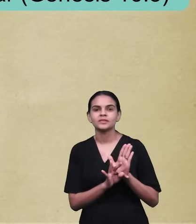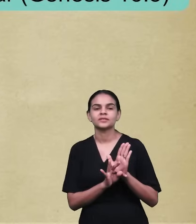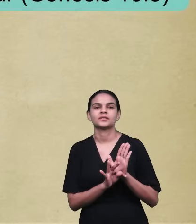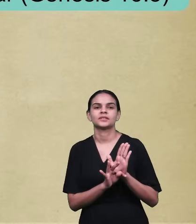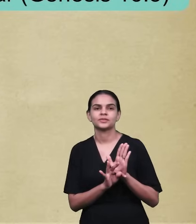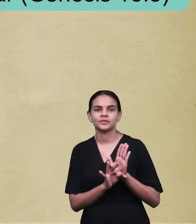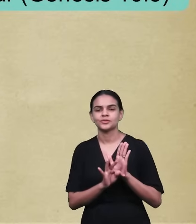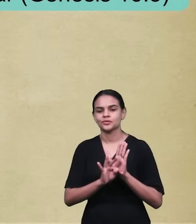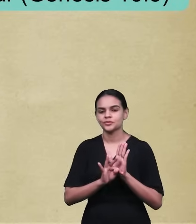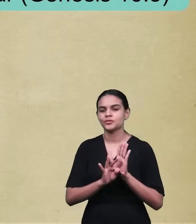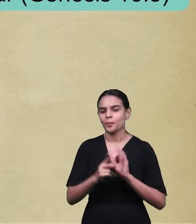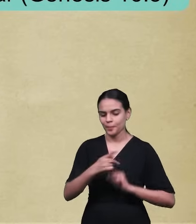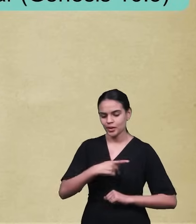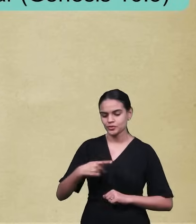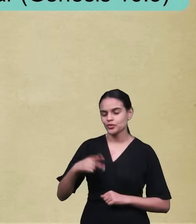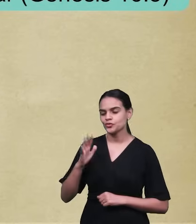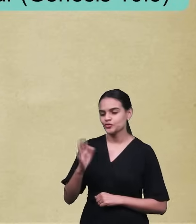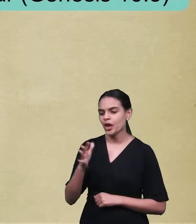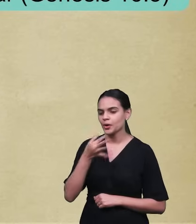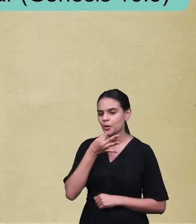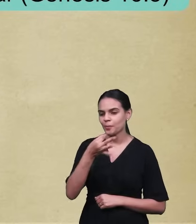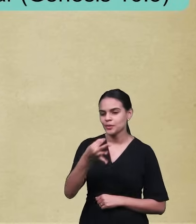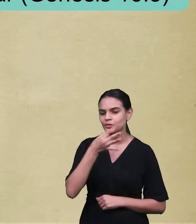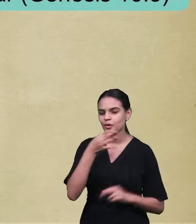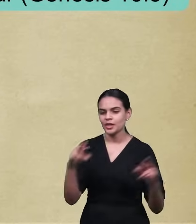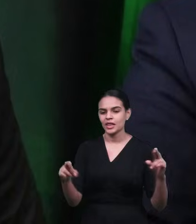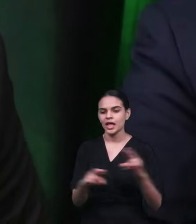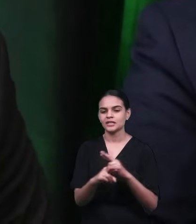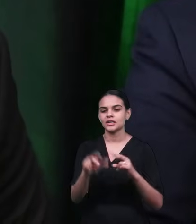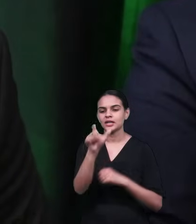o pastor Tiago comentou sobre Agar,